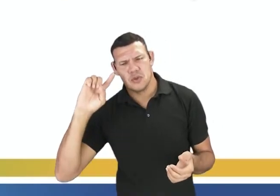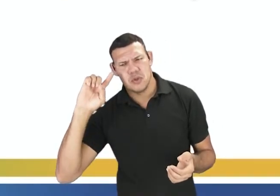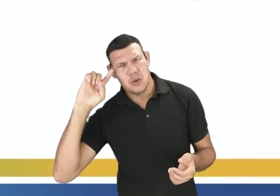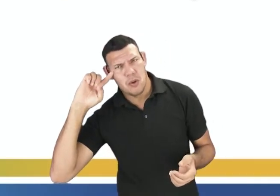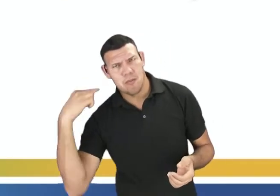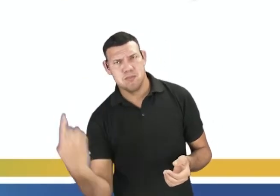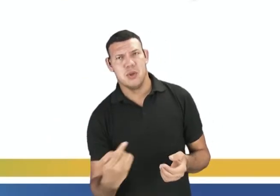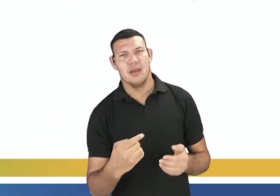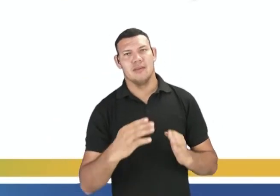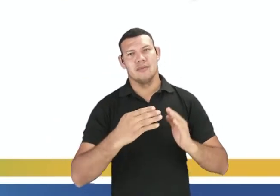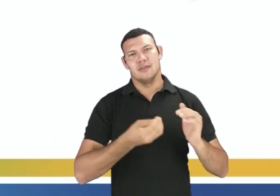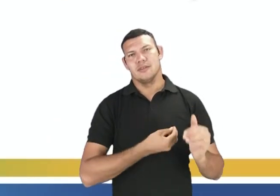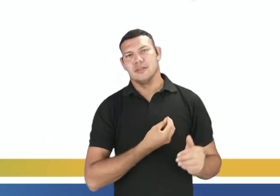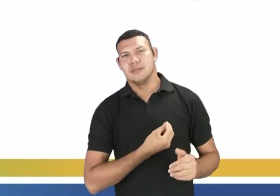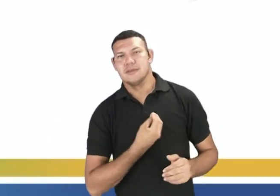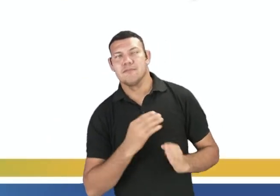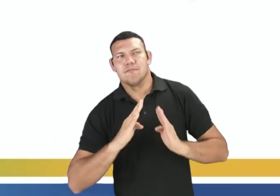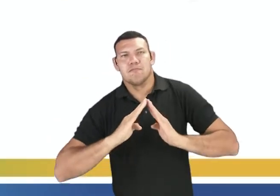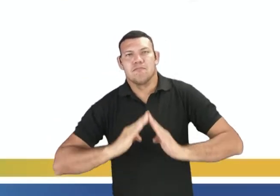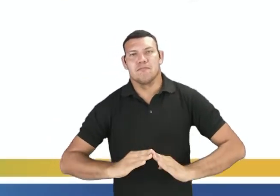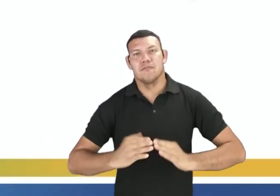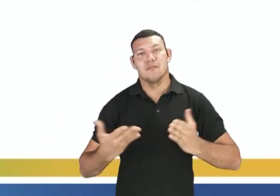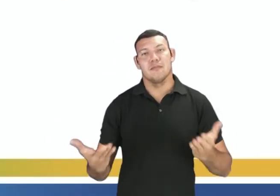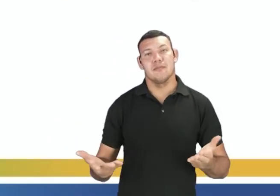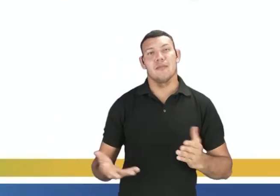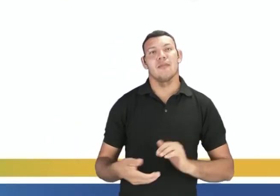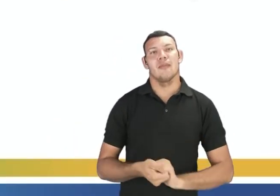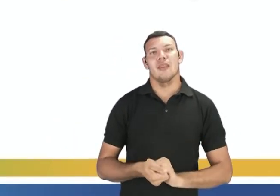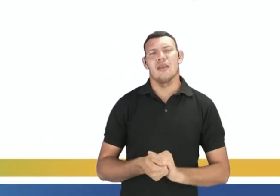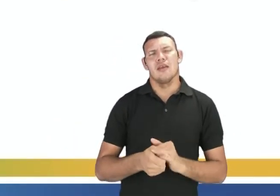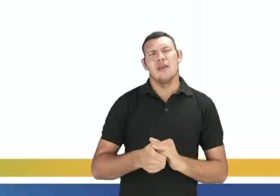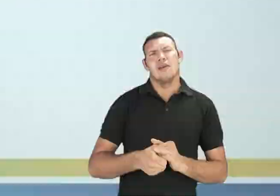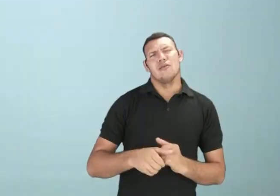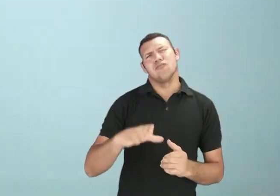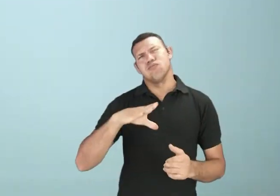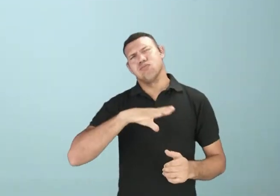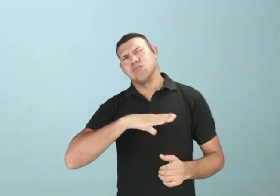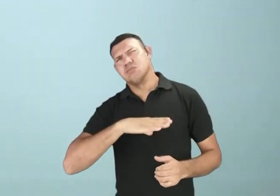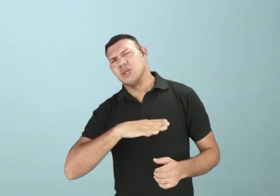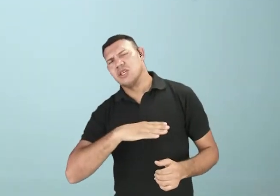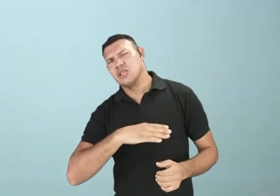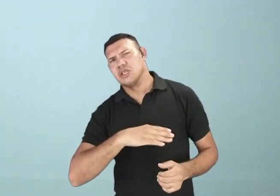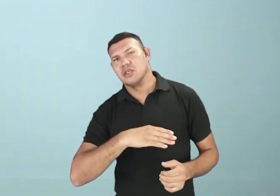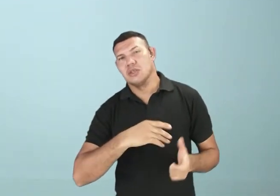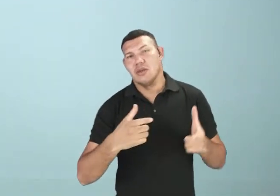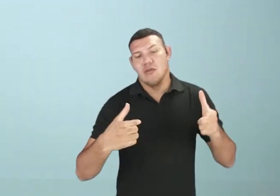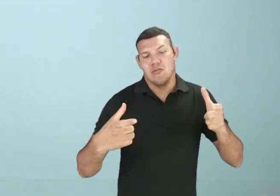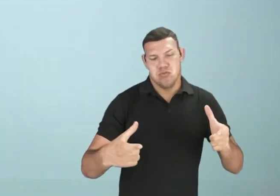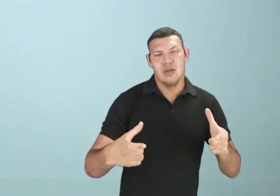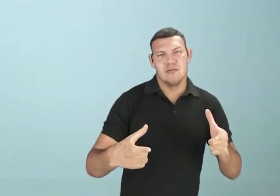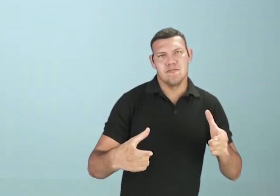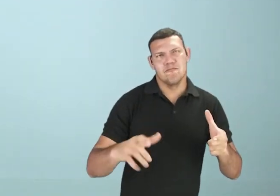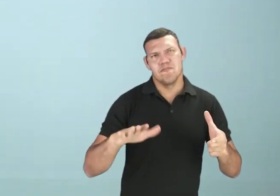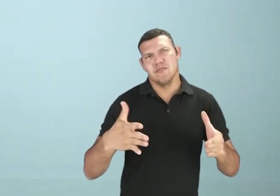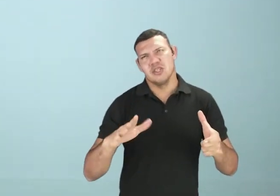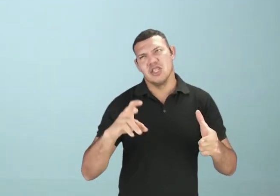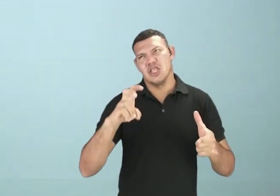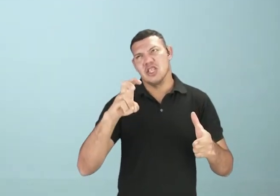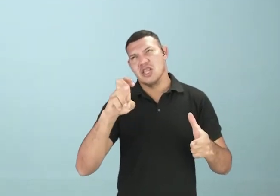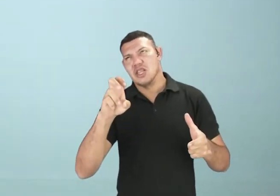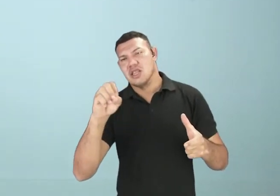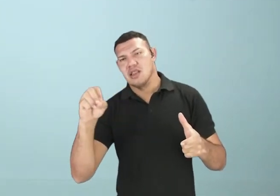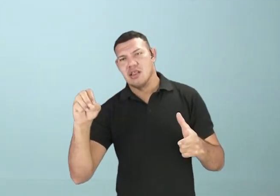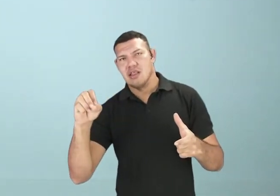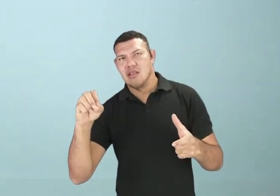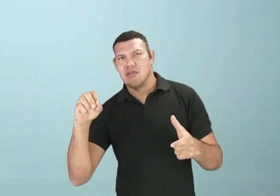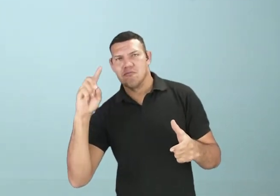cidade pequena tem cerca de 20 mil habitantes, as cidades médias têm cerca de 10 a 50 mil habitantes, ok? Então, eu estou falando